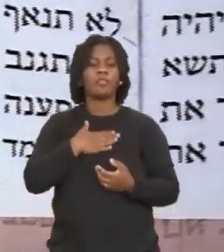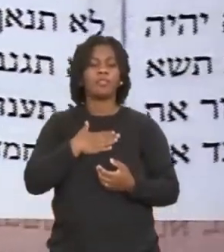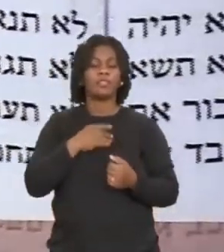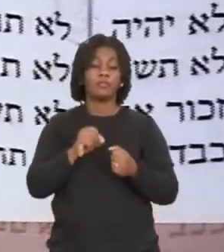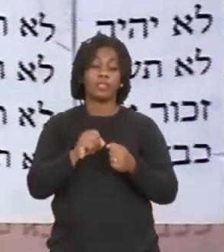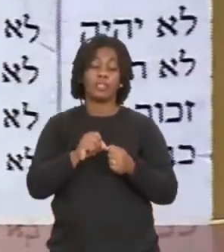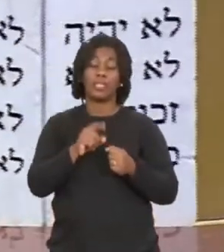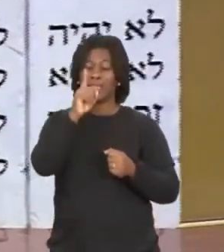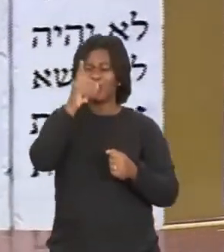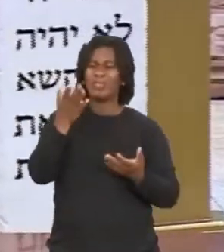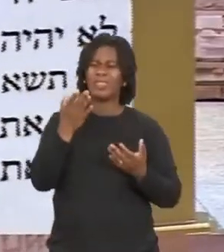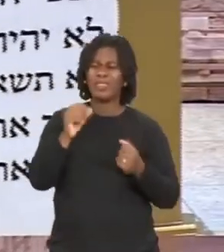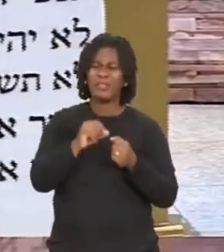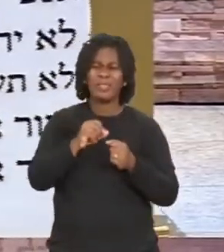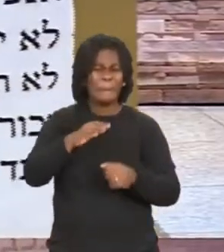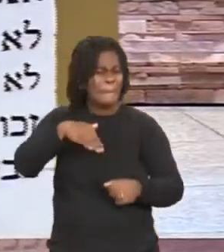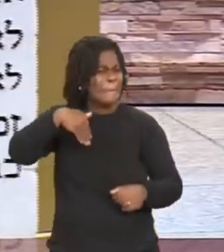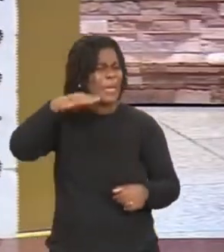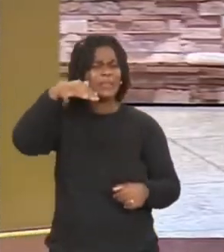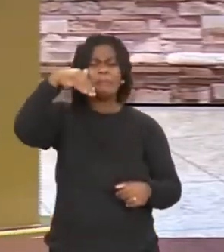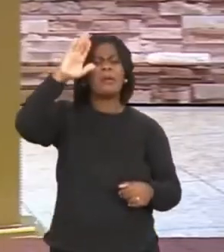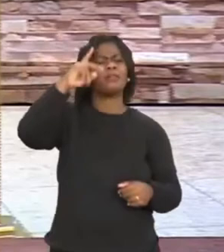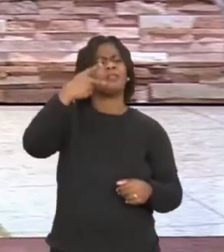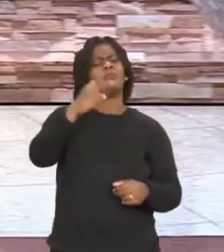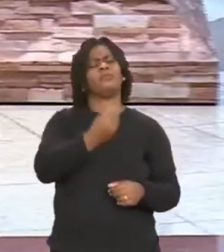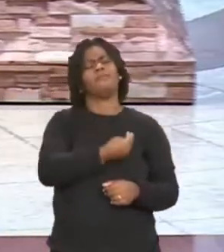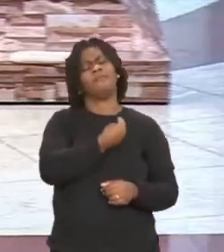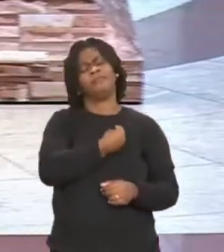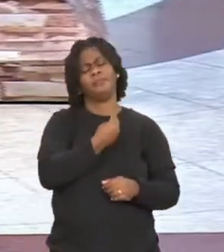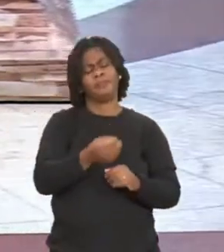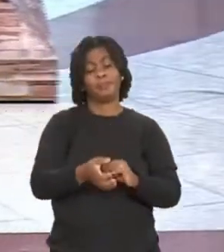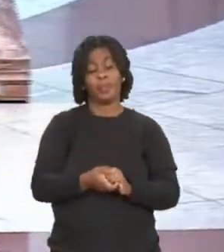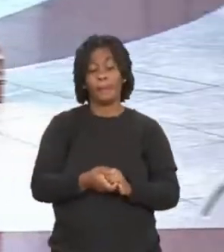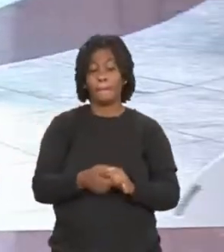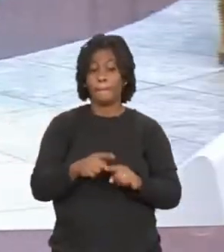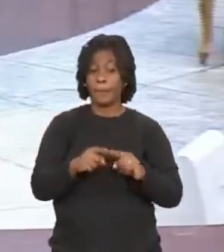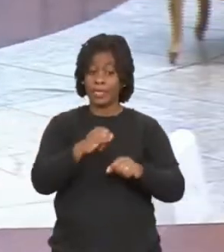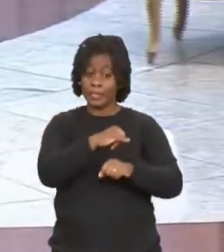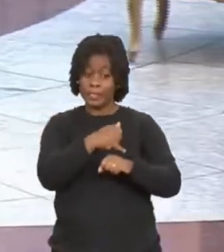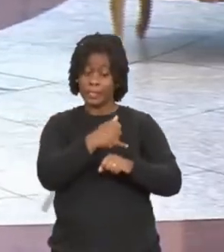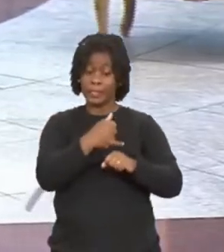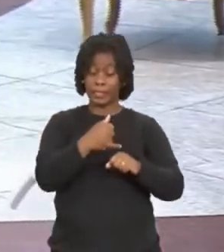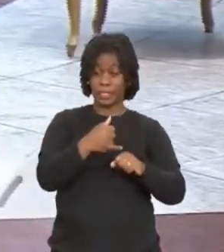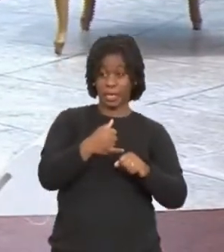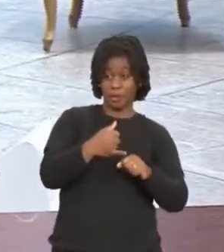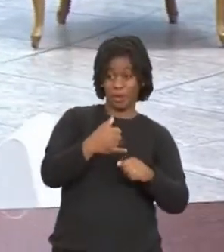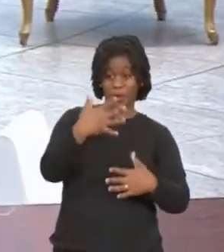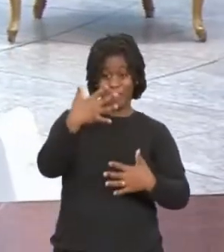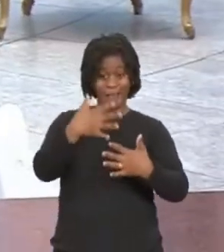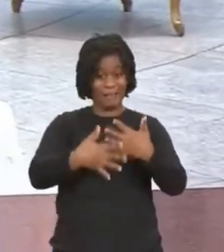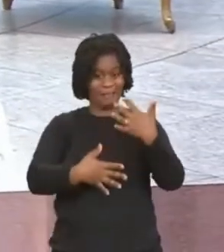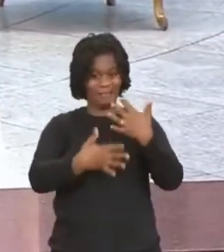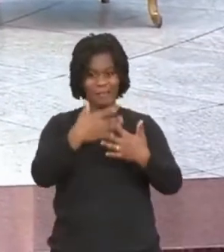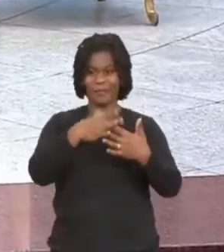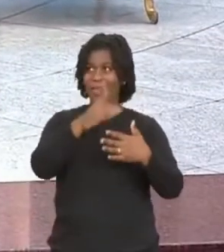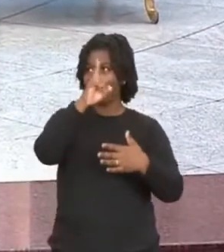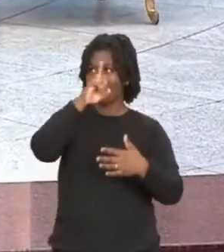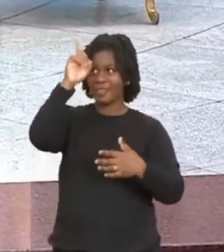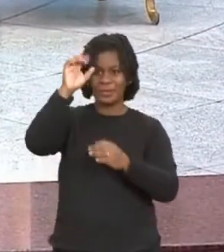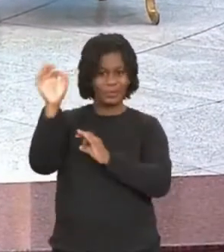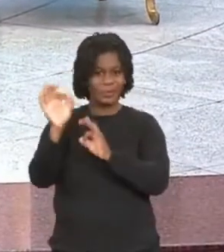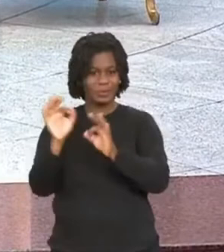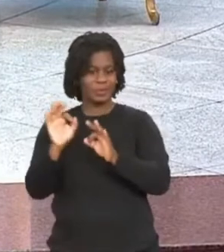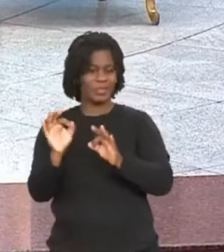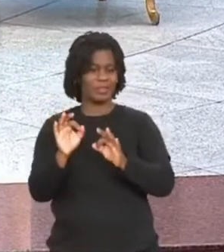Deus quer fazer muito mais na sua vida. Mas Jacó atrasava o plano de Deus na vida